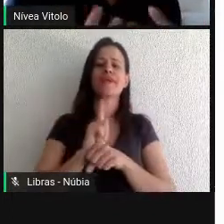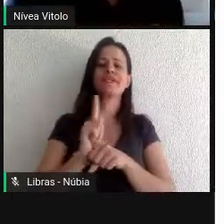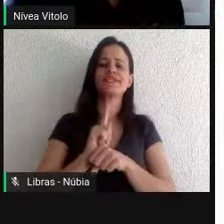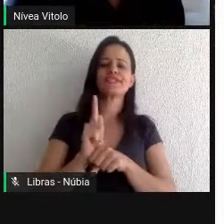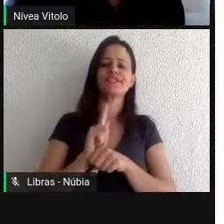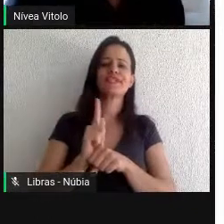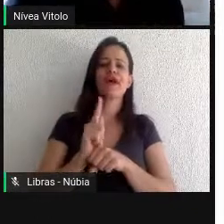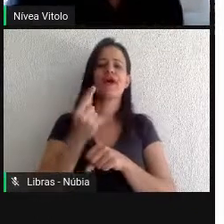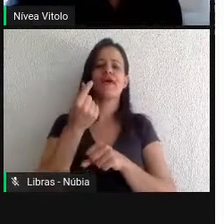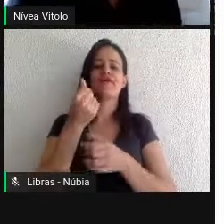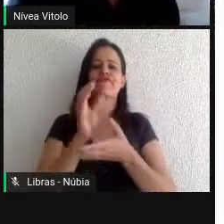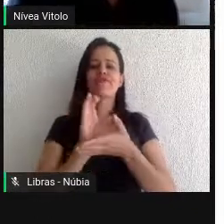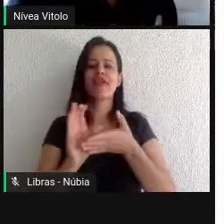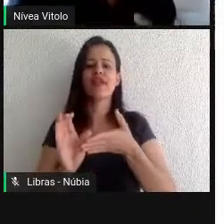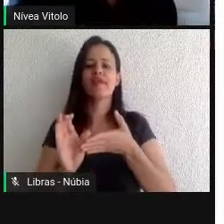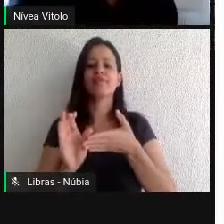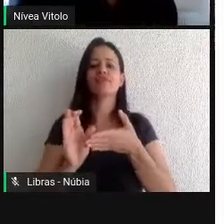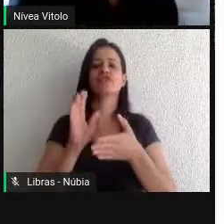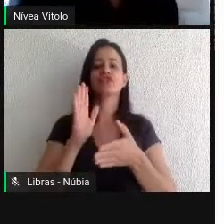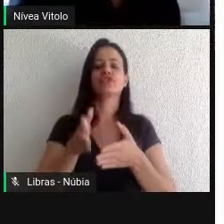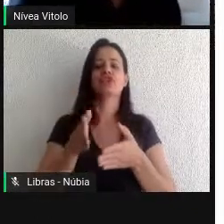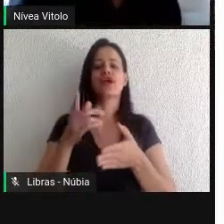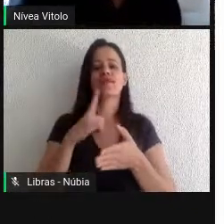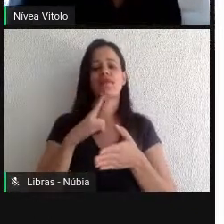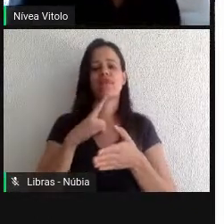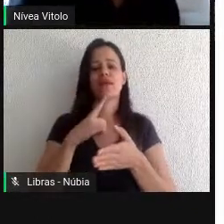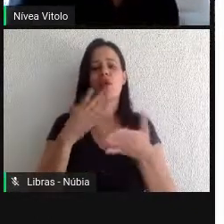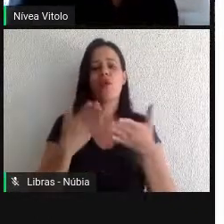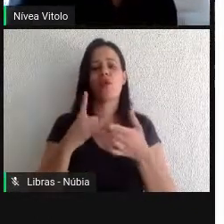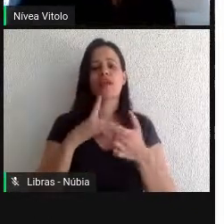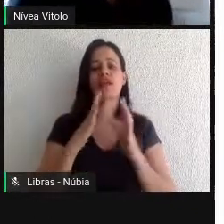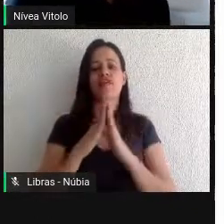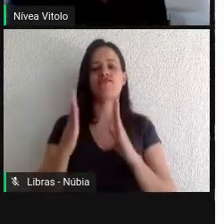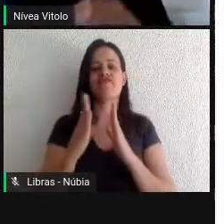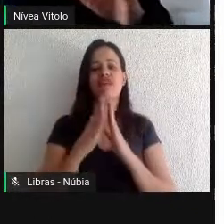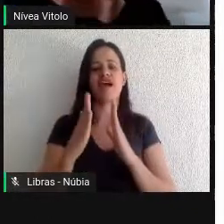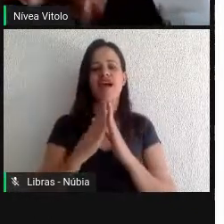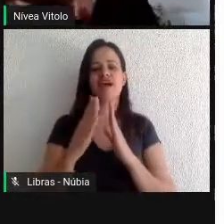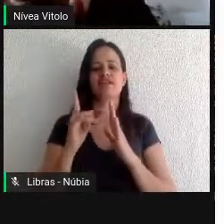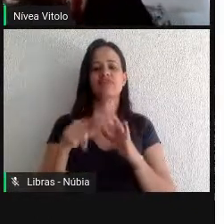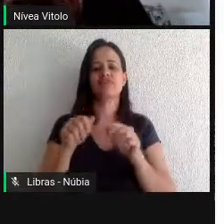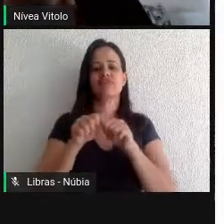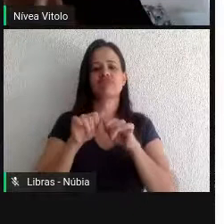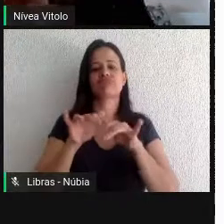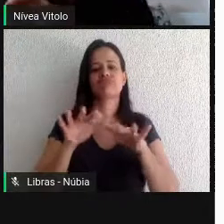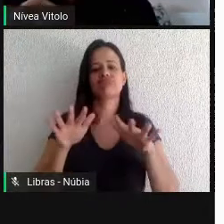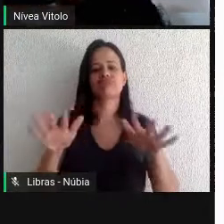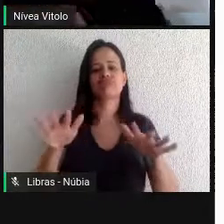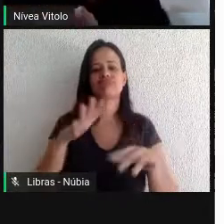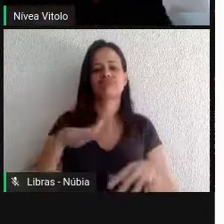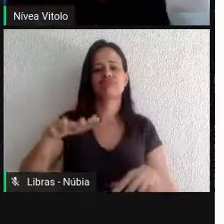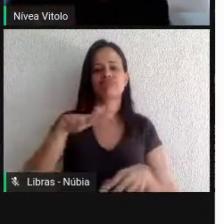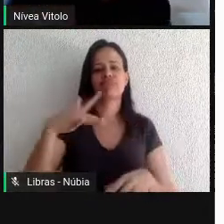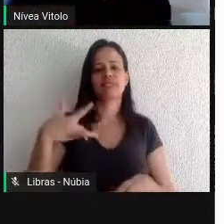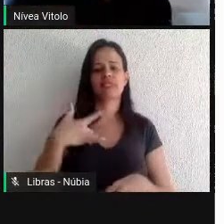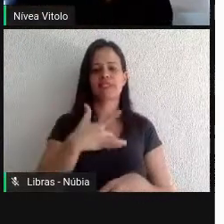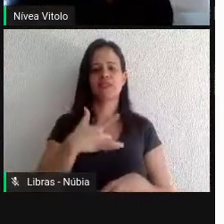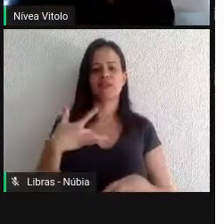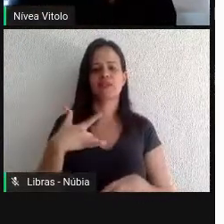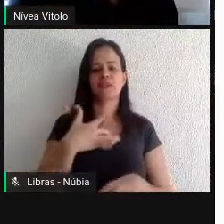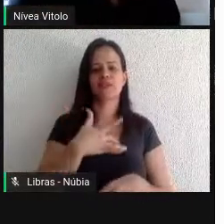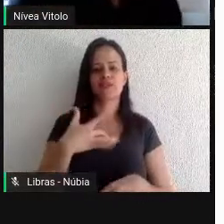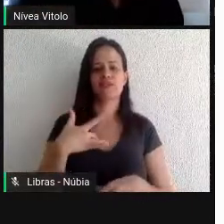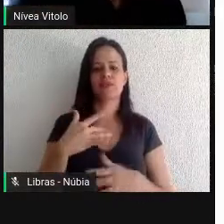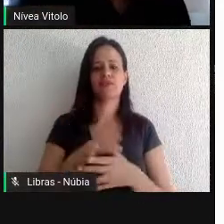de financiamento foram editadas. Hoje a gente está numa fase de expansão do arcabouço jurídico da saúde.